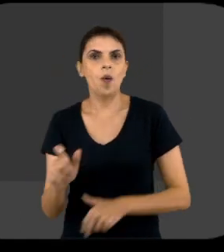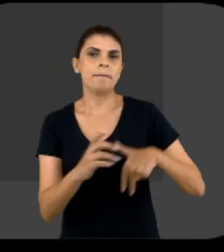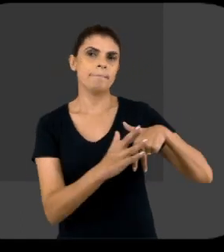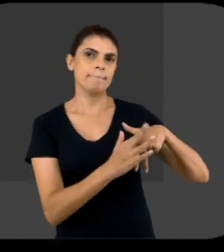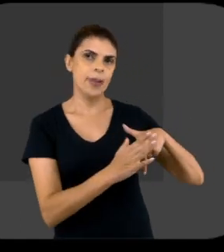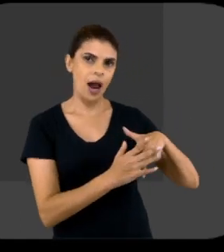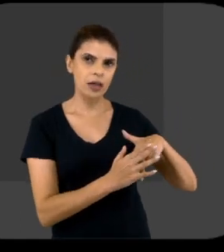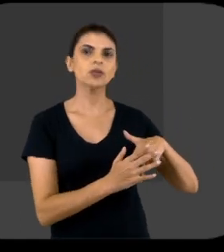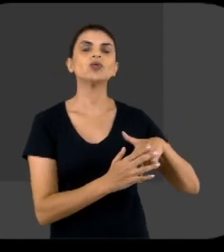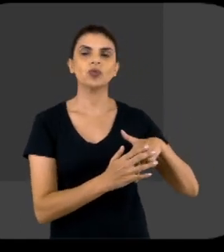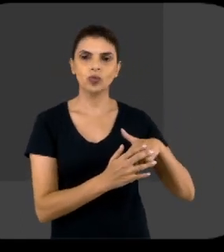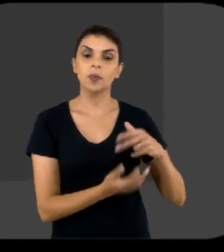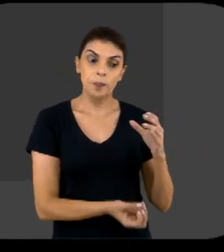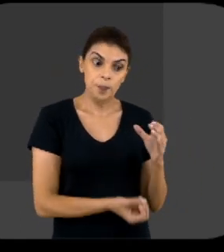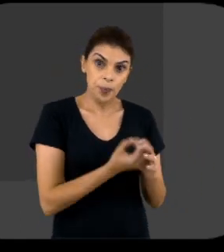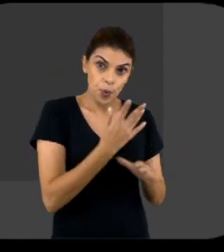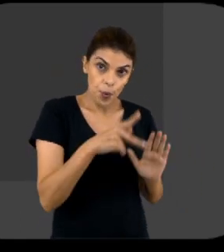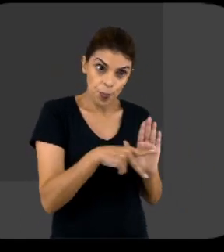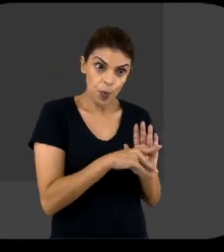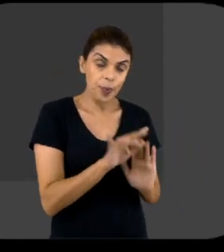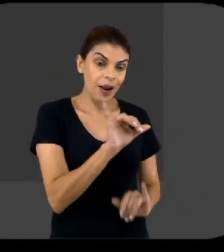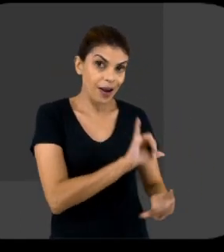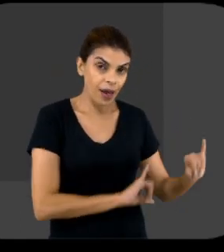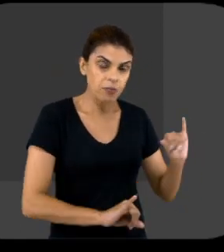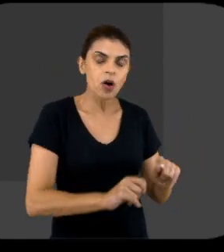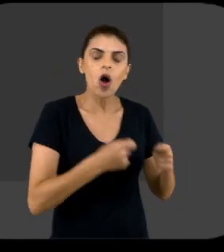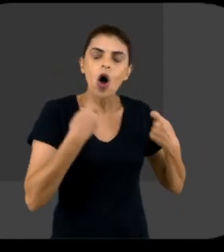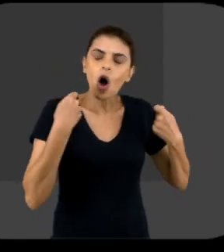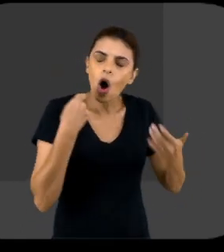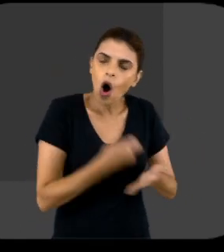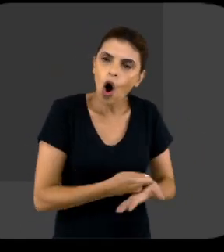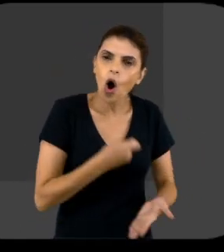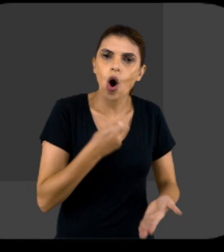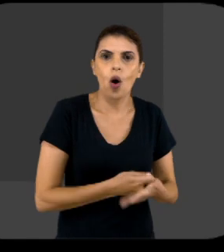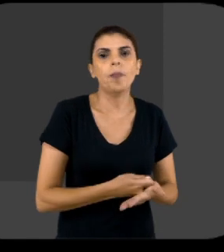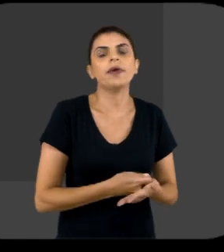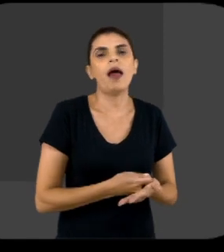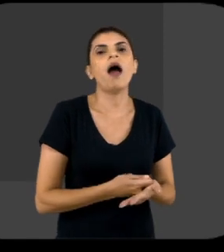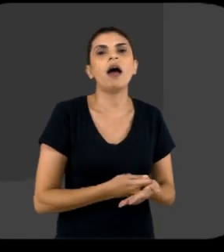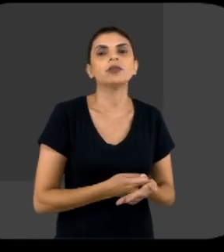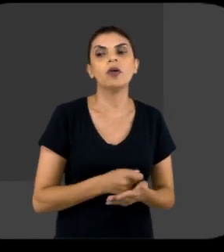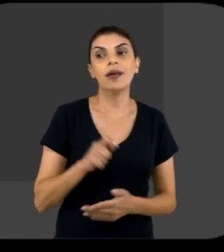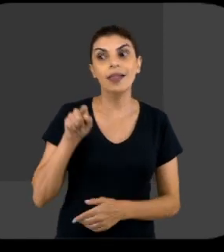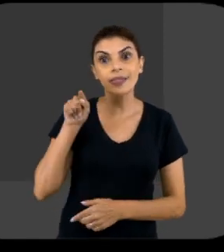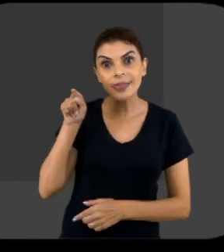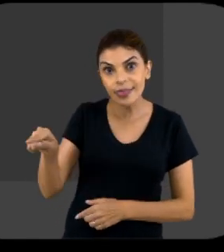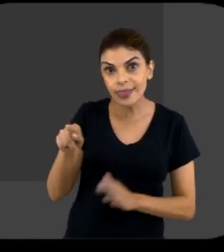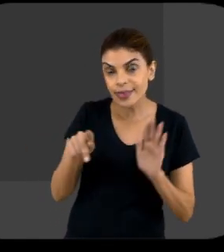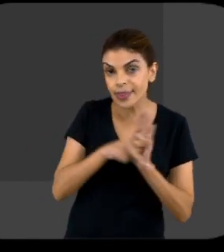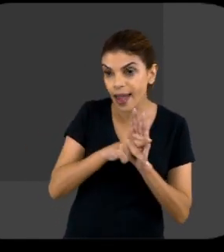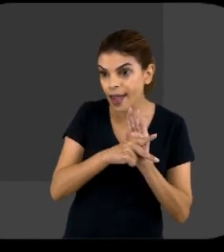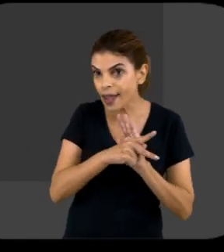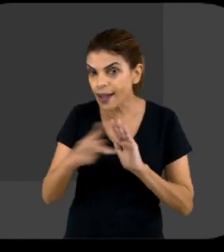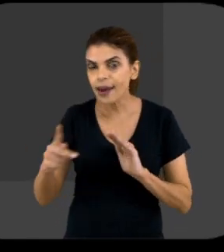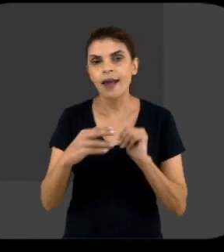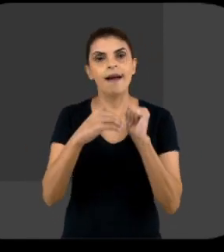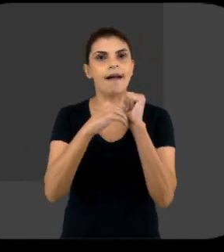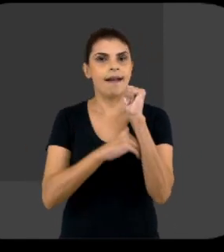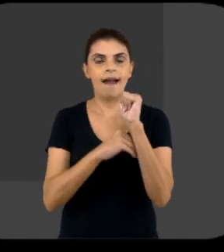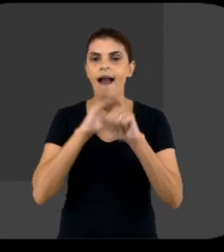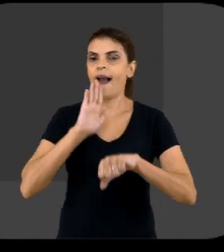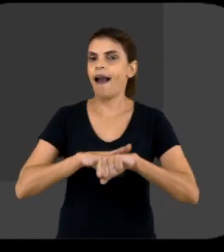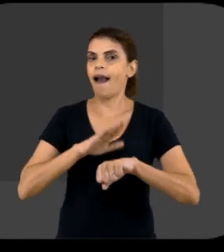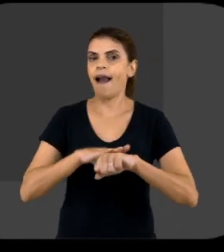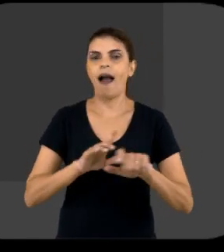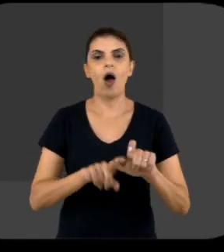vamos dizer assim, os resultados produzidos pelo laboratório, eles são especificamente de autonomia